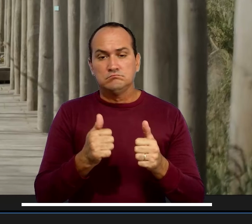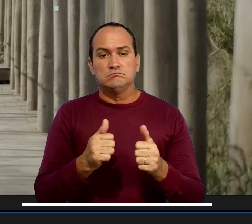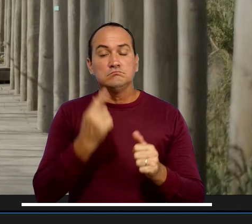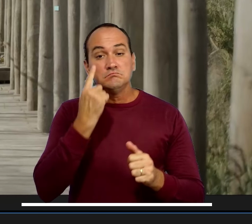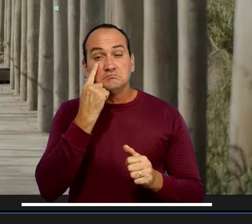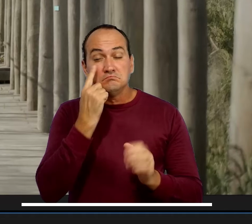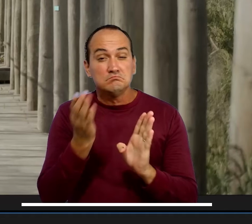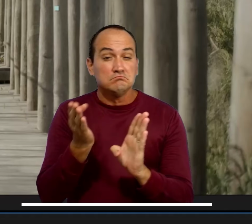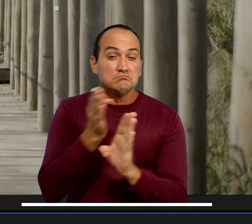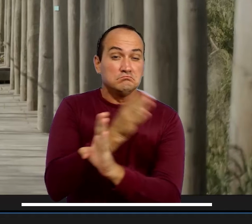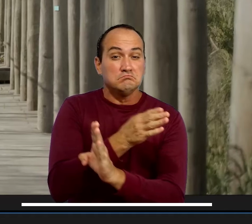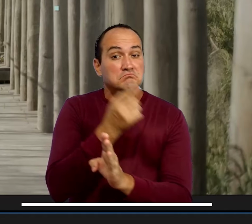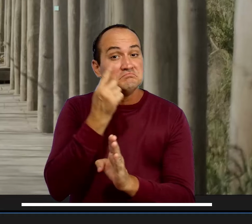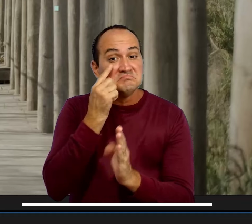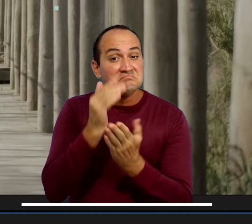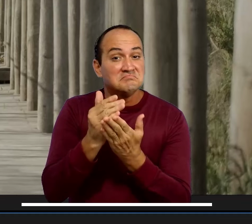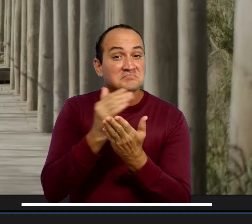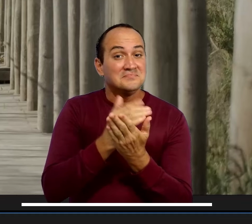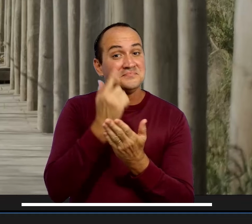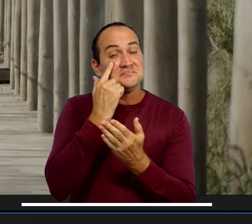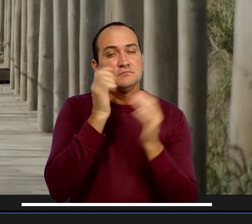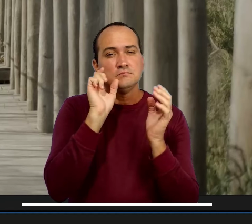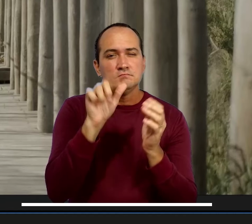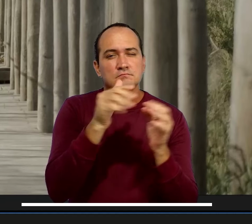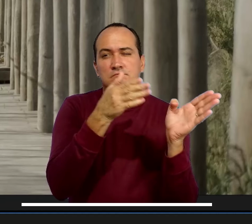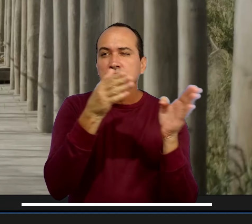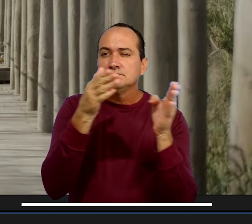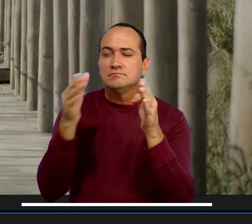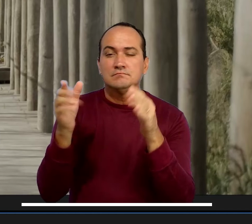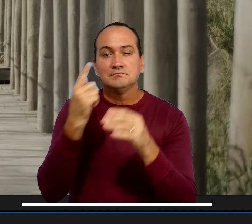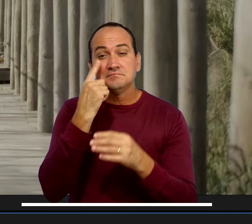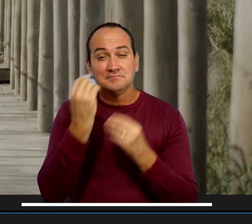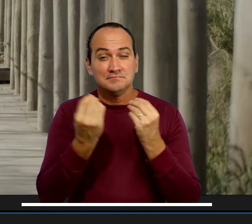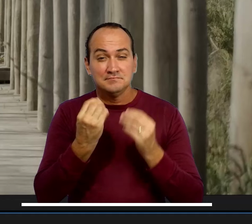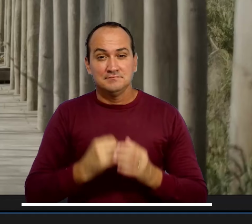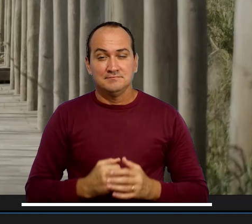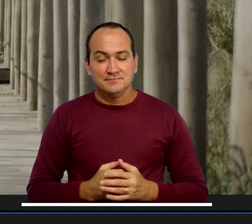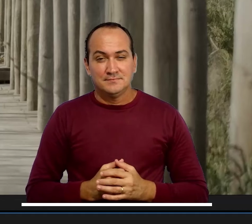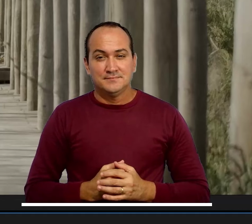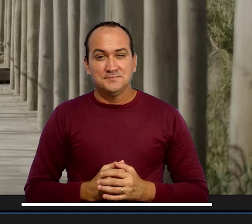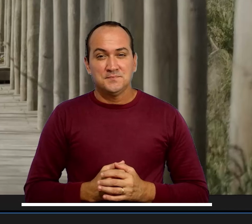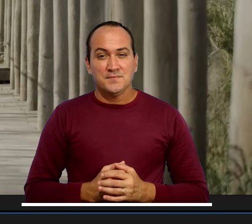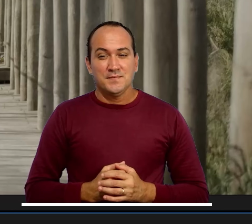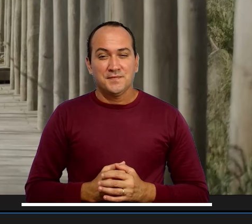preview aqui para a gente ver como é que tá o nosso vídeo aqui.